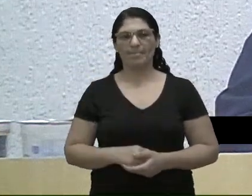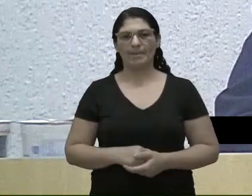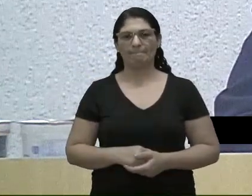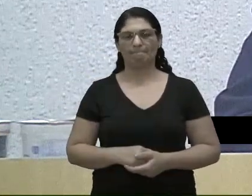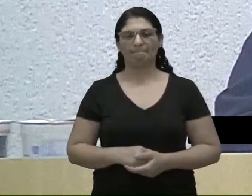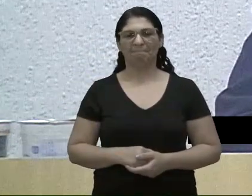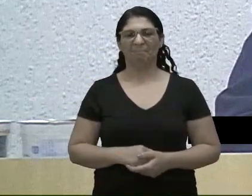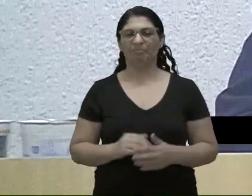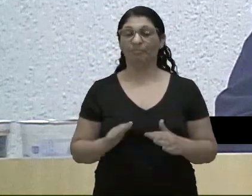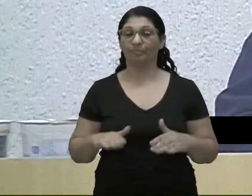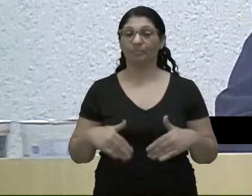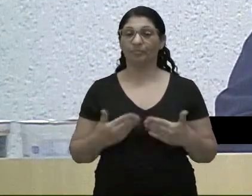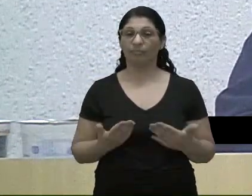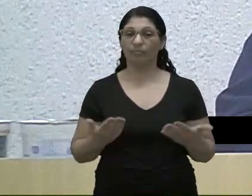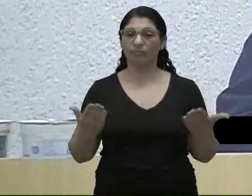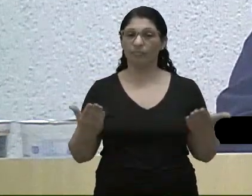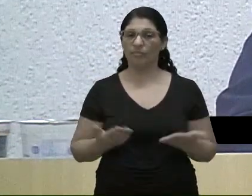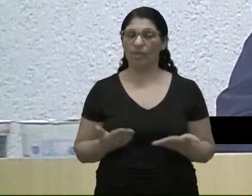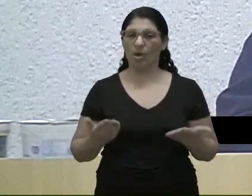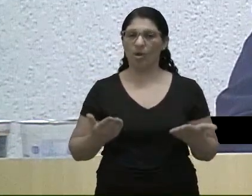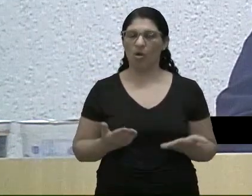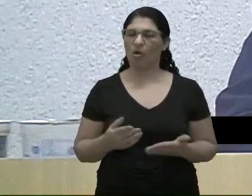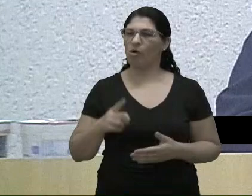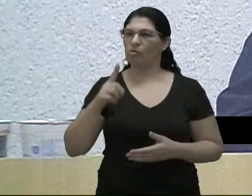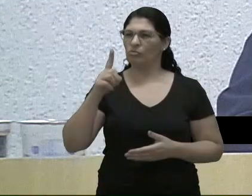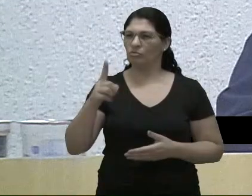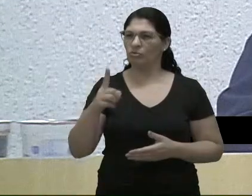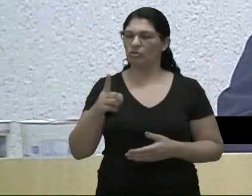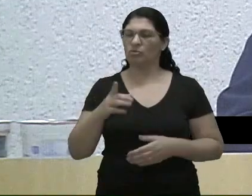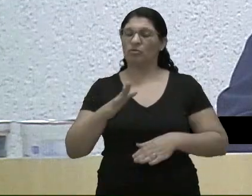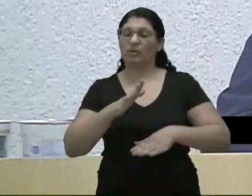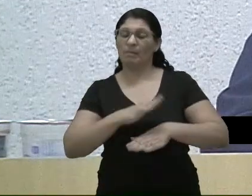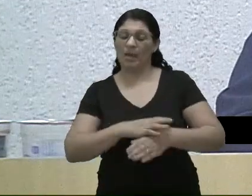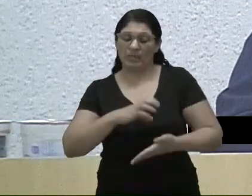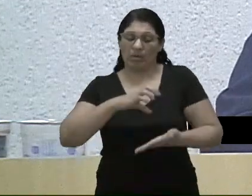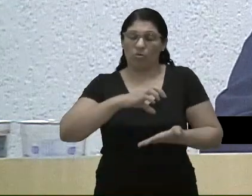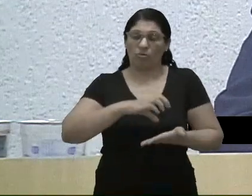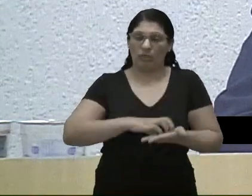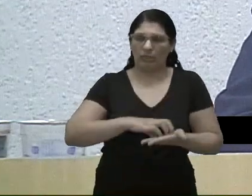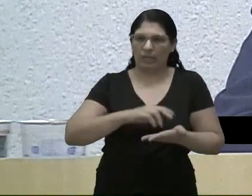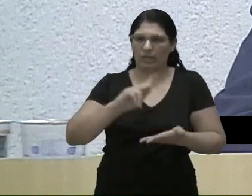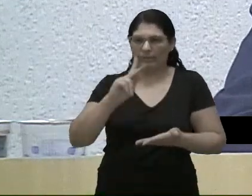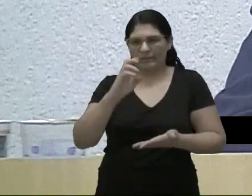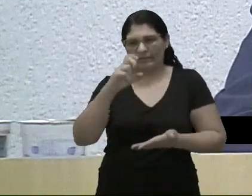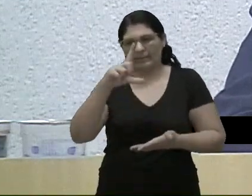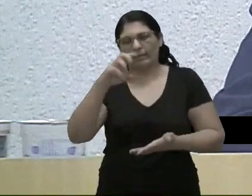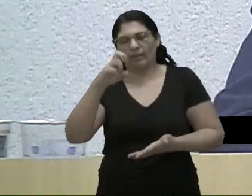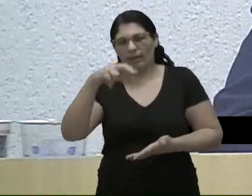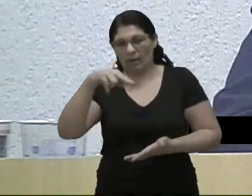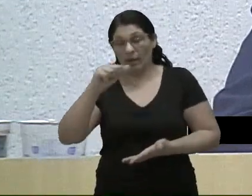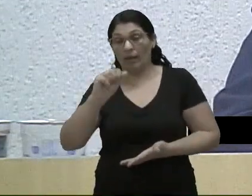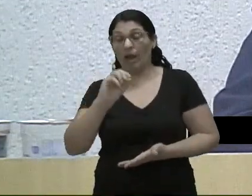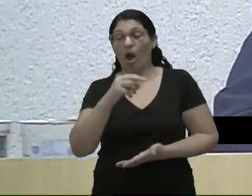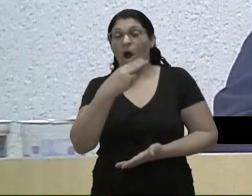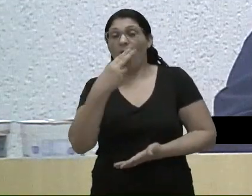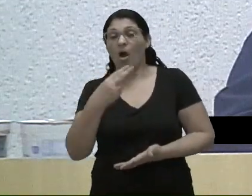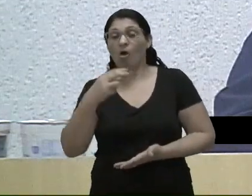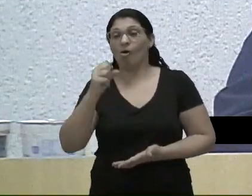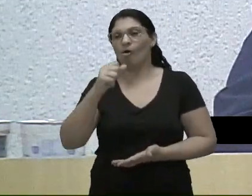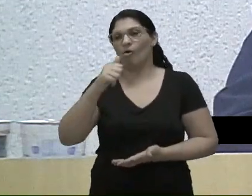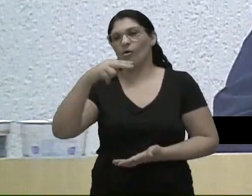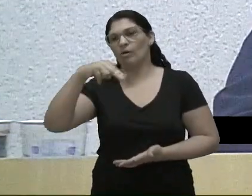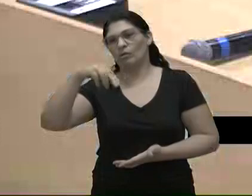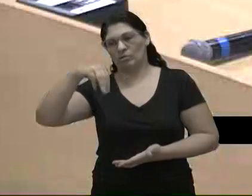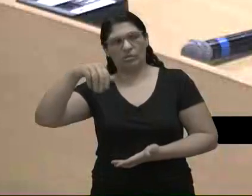hoje o senhor fica mais na unidade de Santa Helena ou mais no San Marino? Só para ter uma noção, porque eu vou perguntar algo local, tá? Tá, então vamos